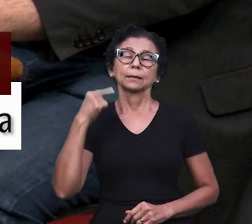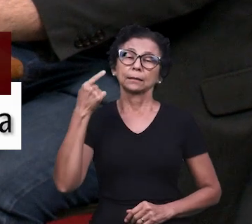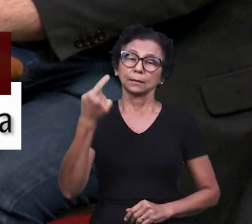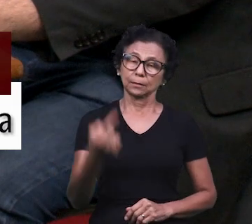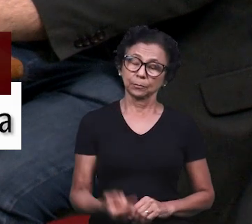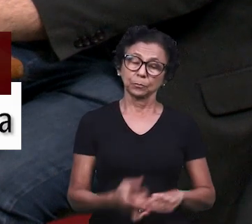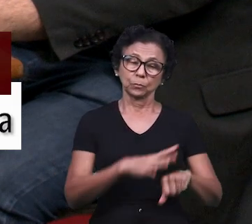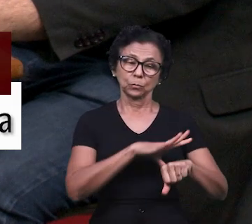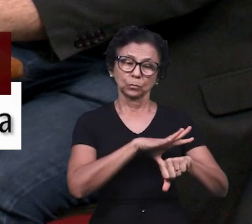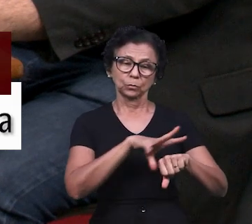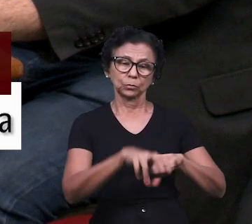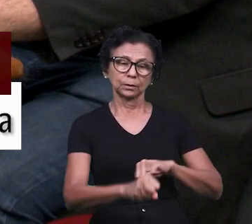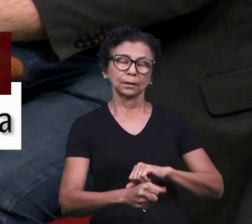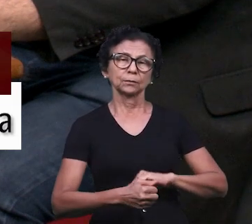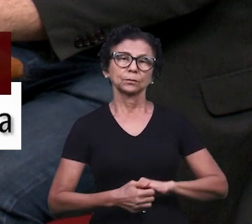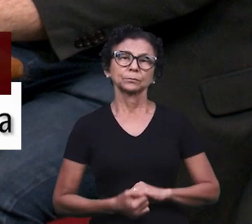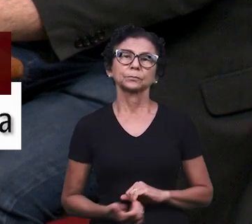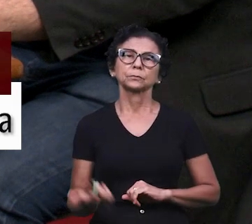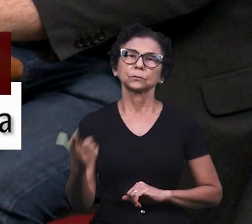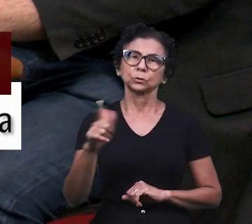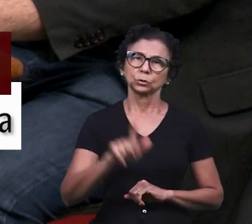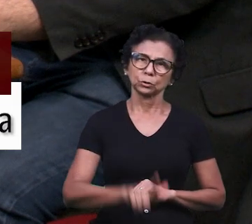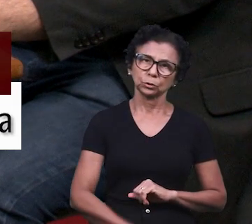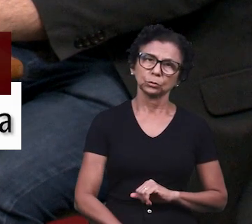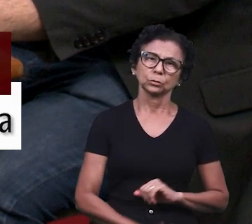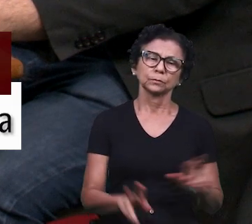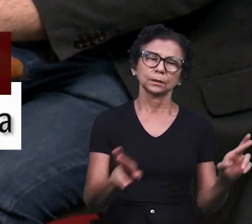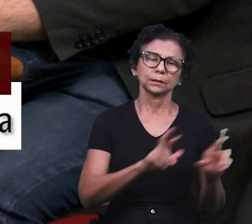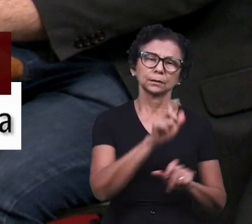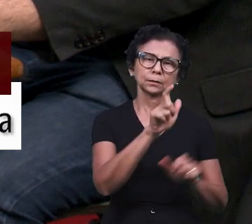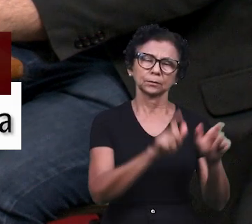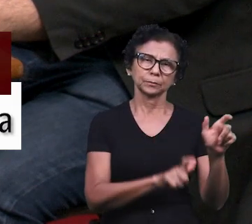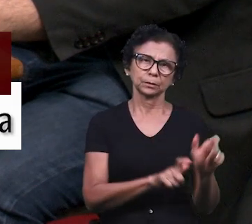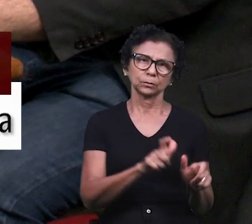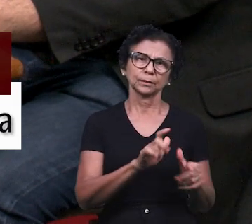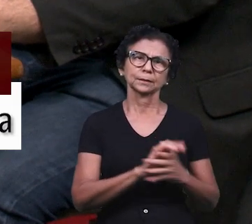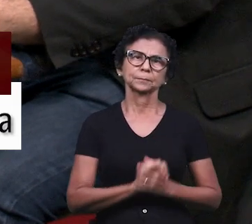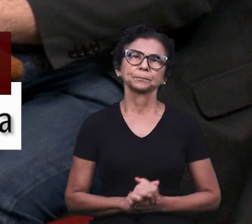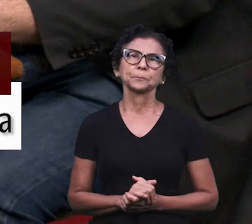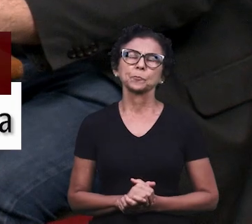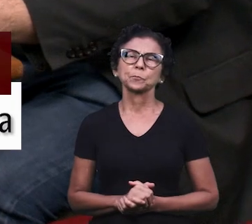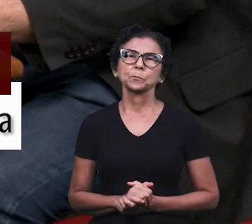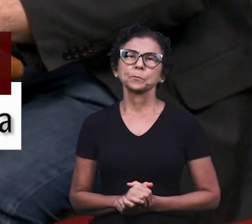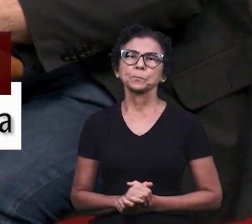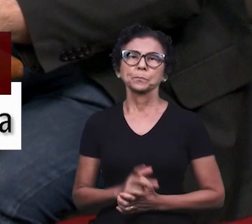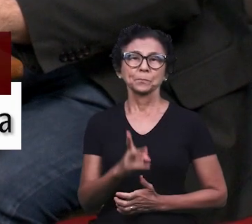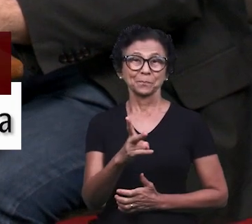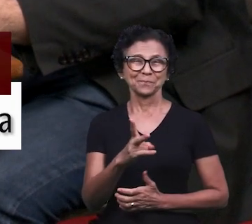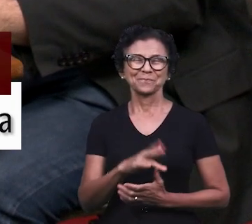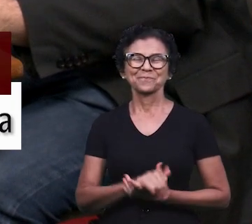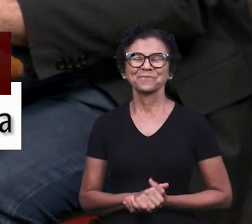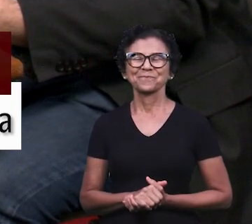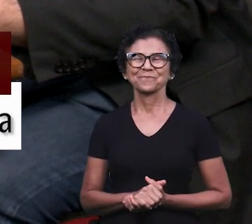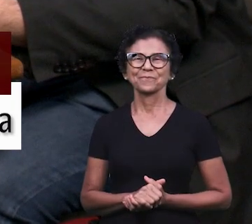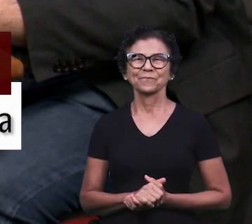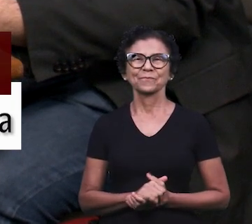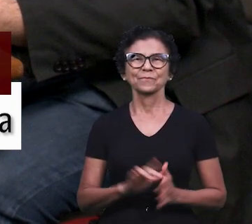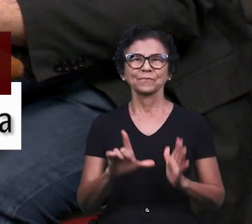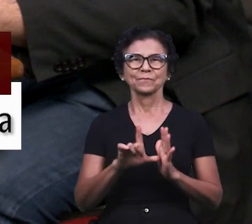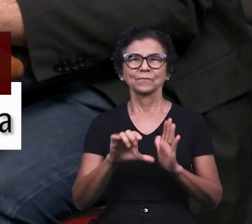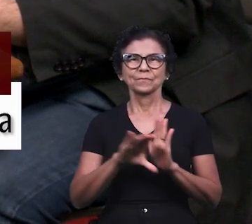da lepra poderia novamente estar no meio do arraial. Então vamos dar continuidade à leitura, Levítico